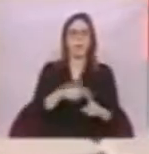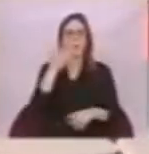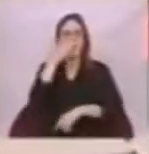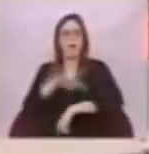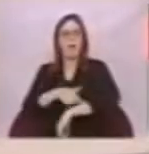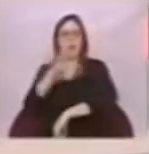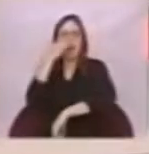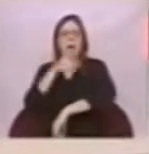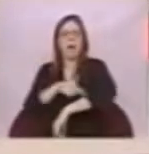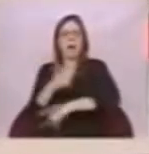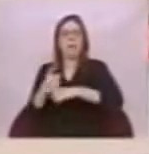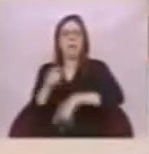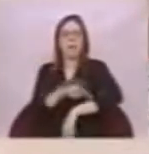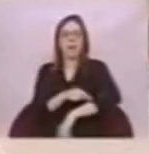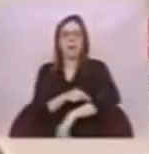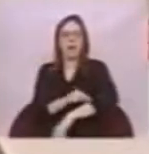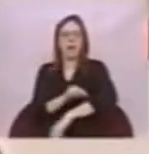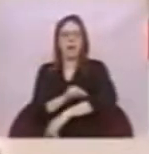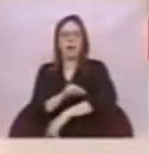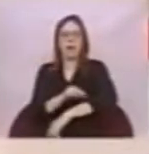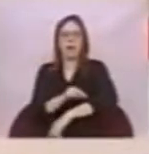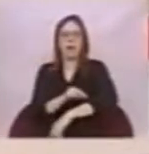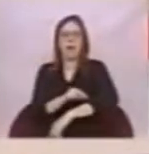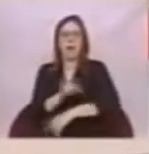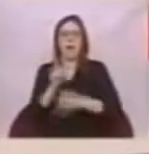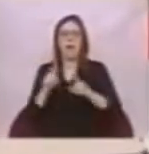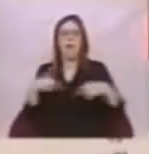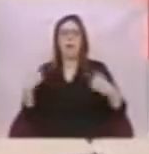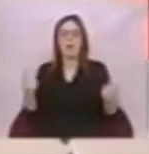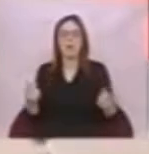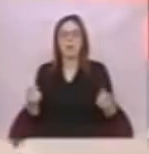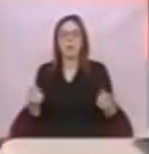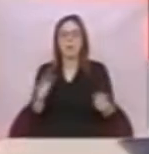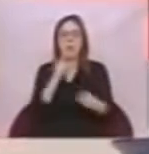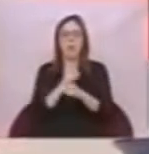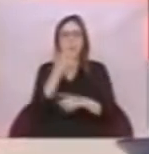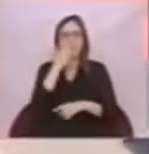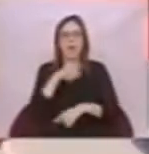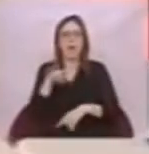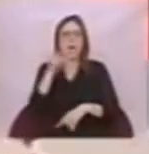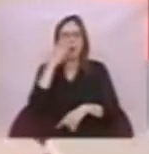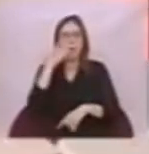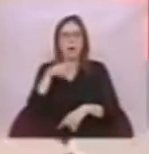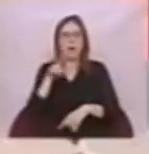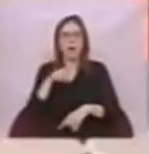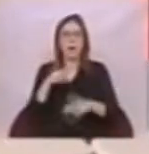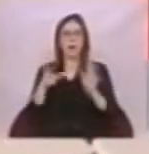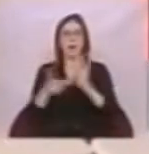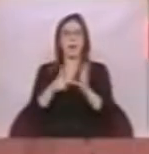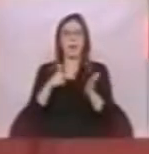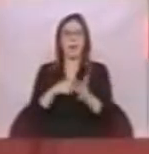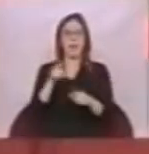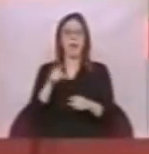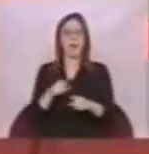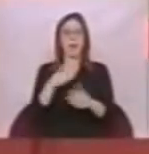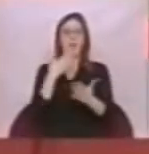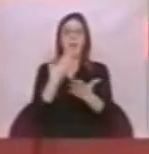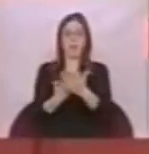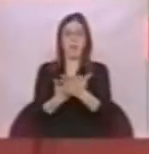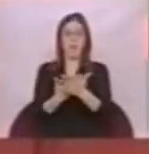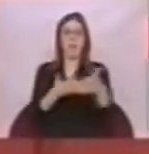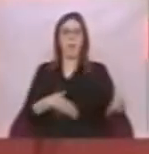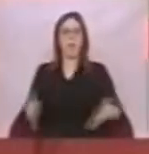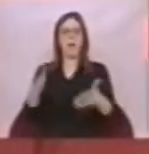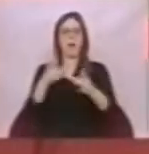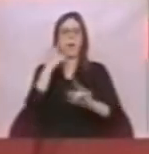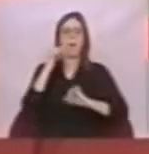porquê? Porque precisa de outras. Quais outras? Onde é que está o preto aqui? A tecnologia serve de farol que ilumina o